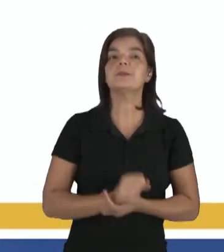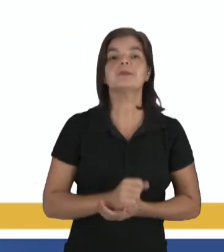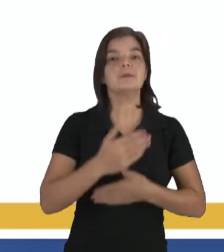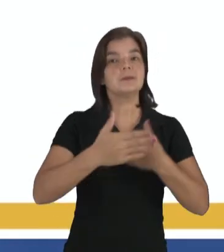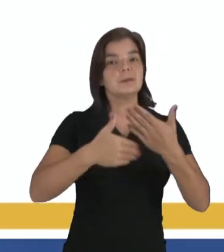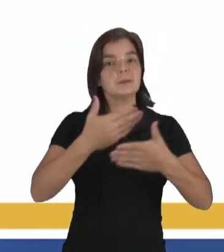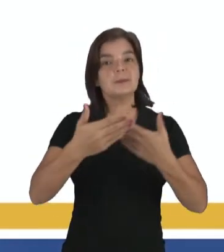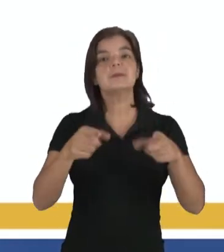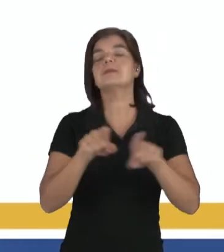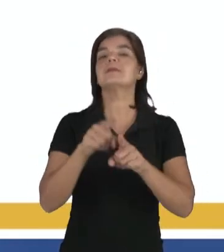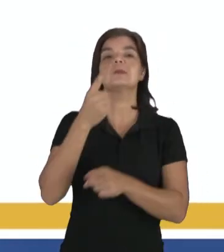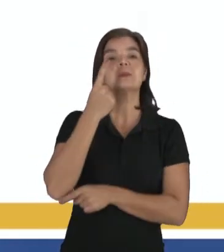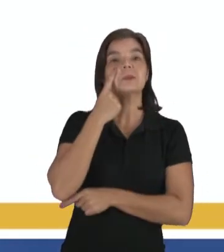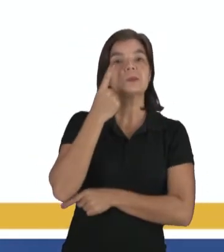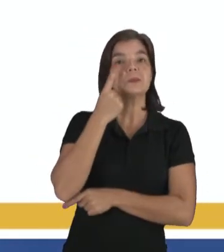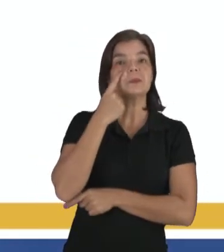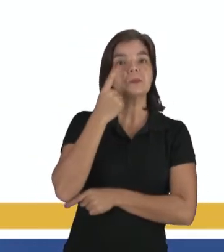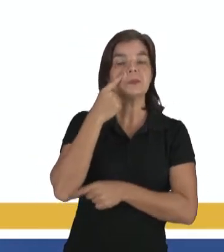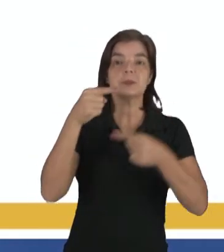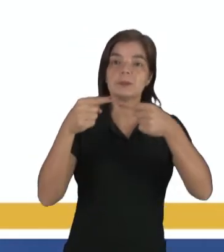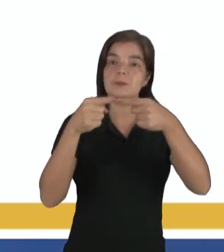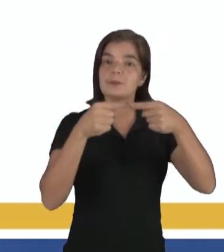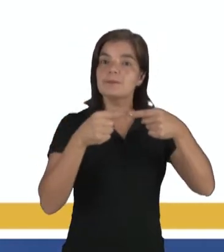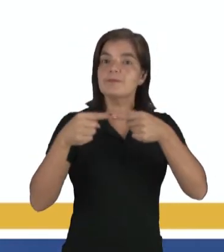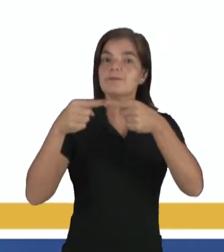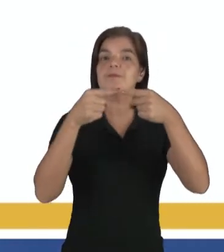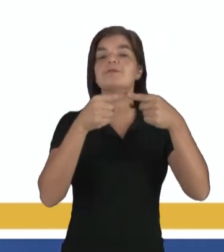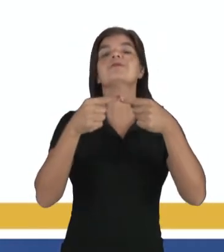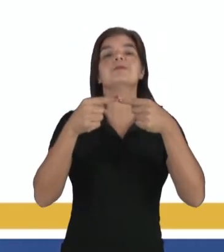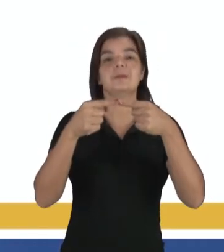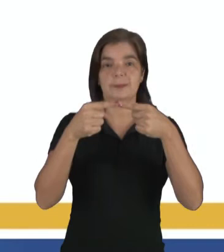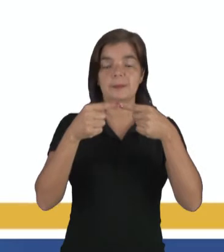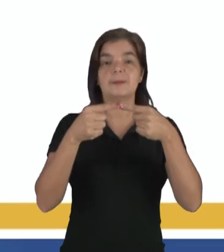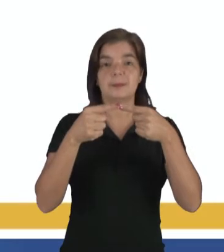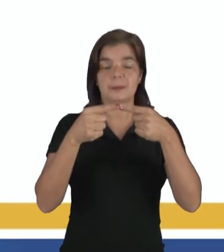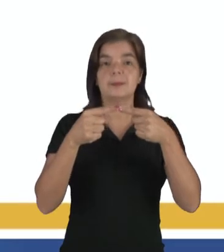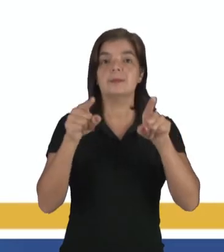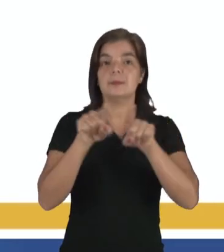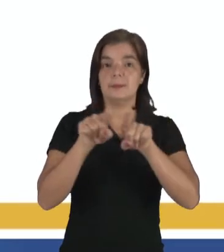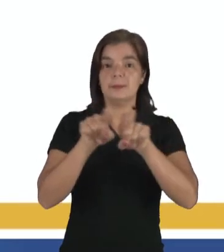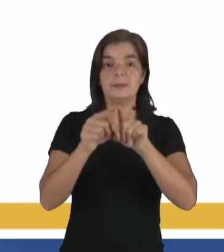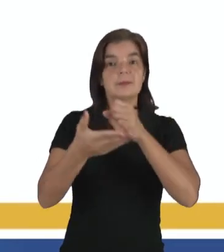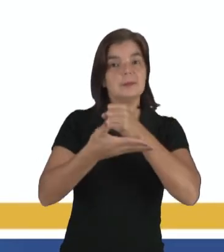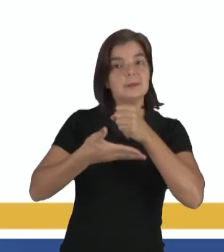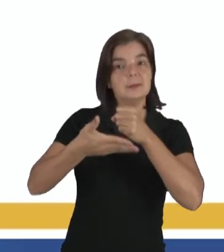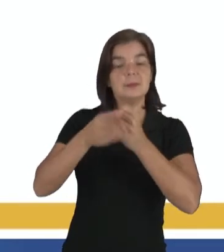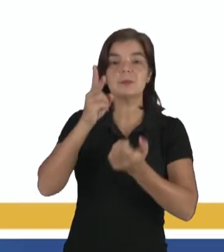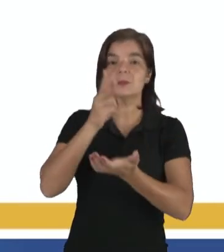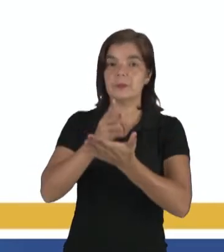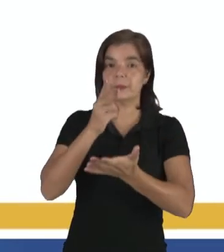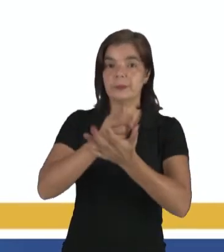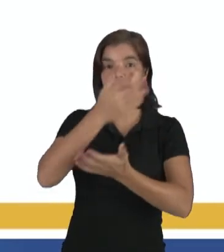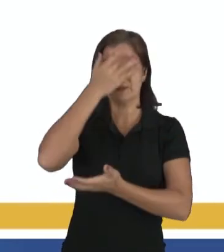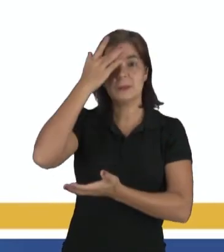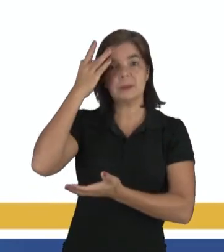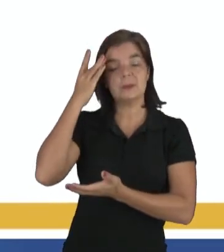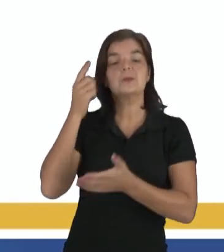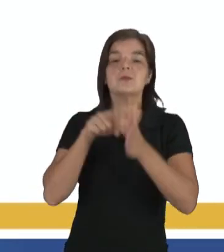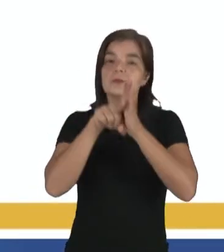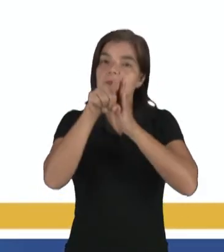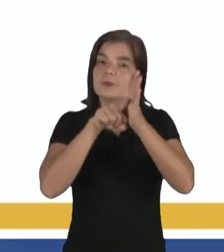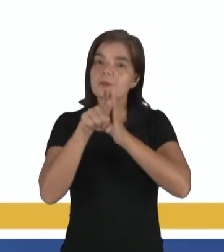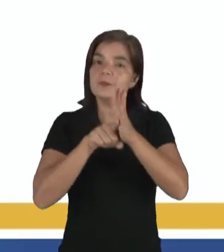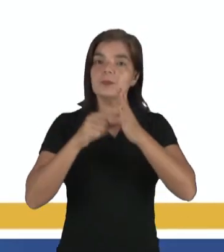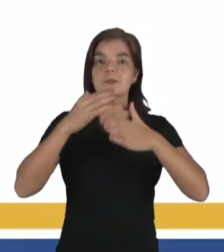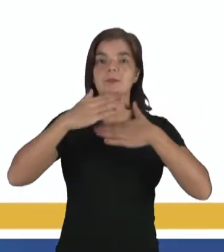madeira e assim vai Então observa em também as conexões né a a base da da família sempre a e quem está sendo